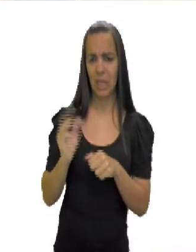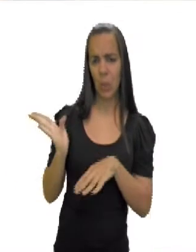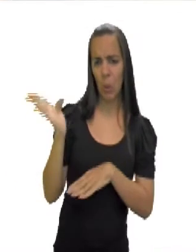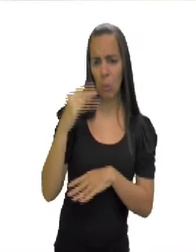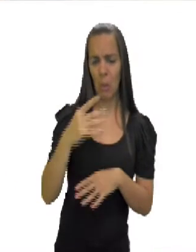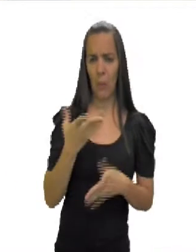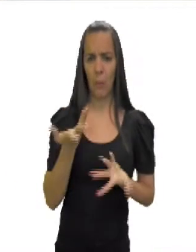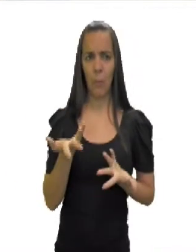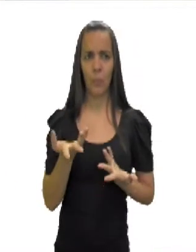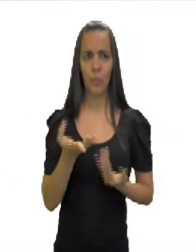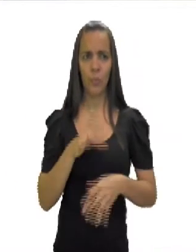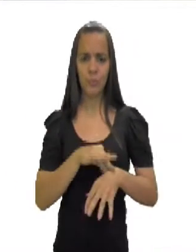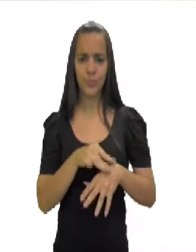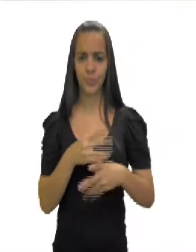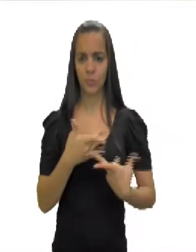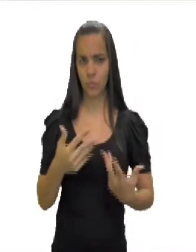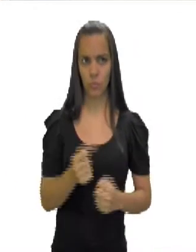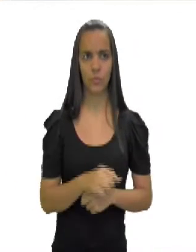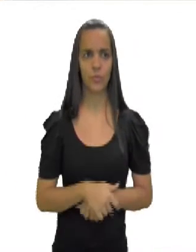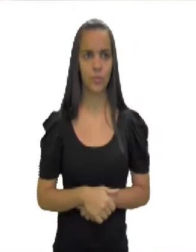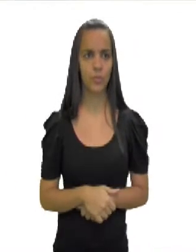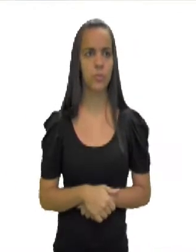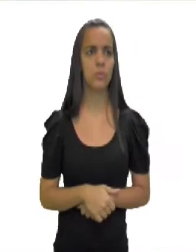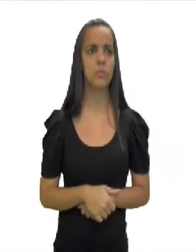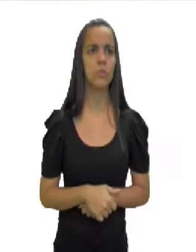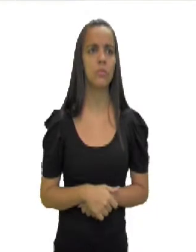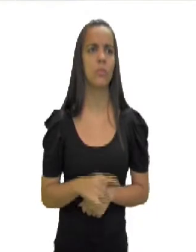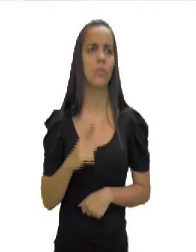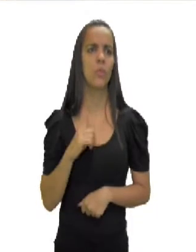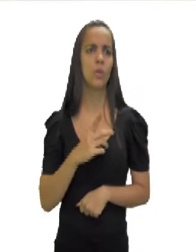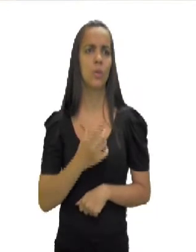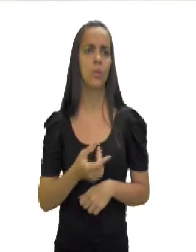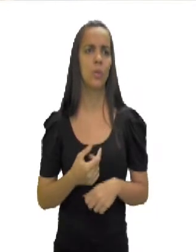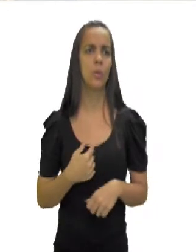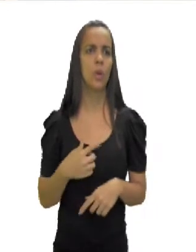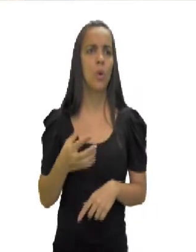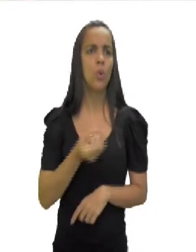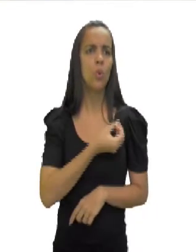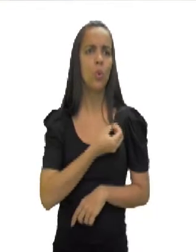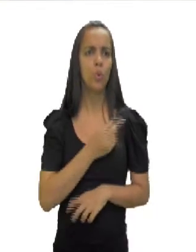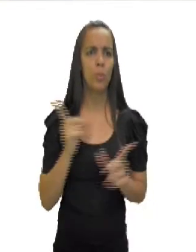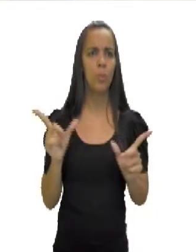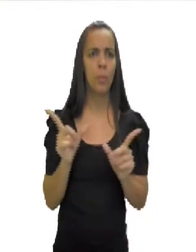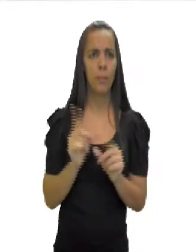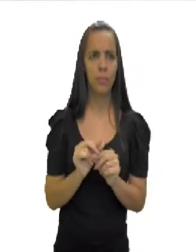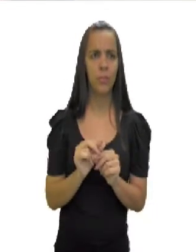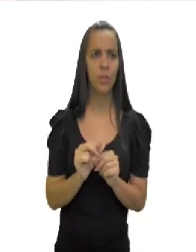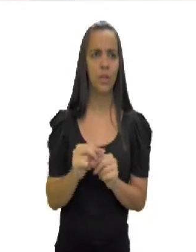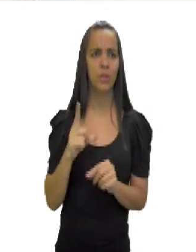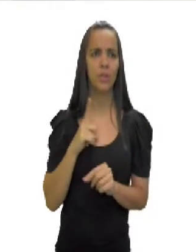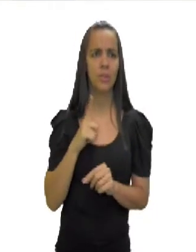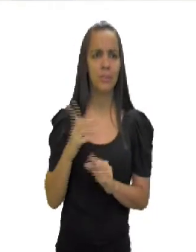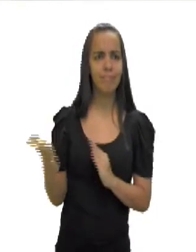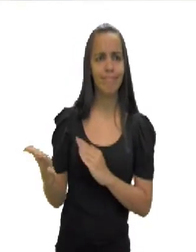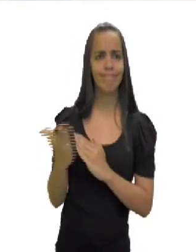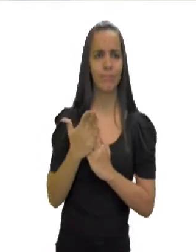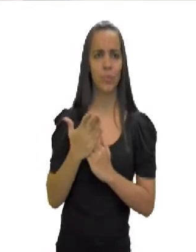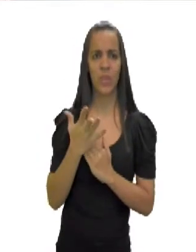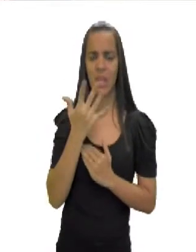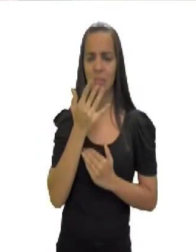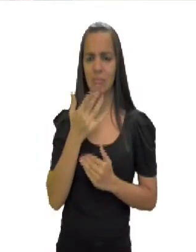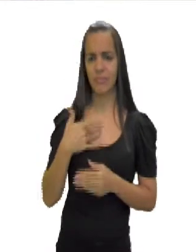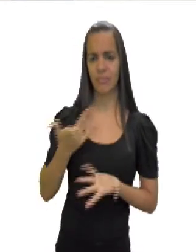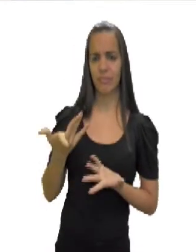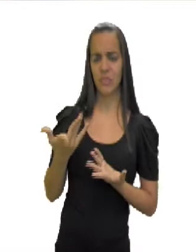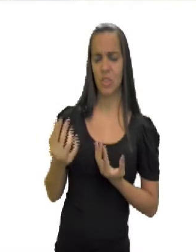a função dos glóbulos brancos é proteger o corpo contra qualquer substância